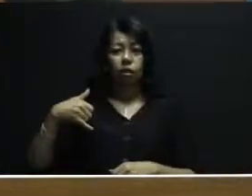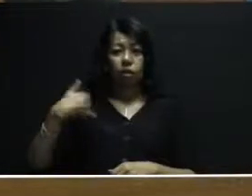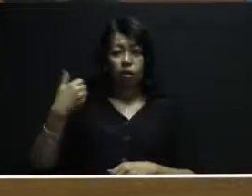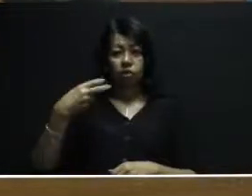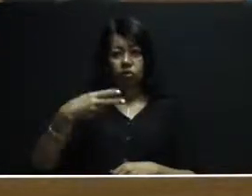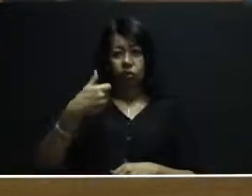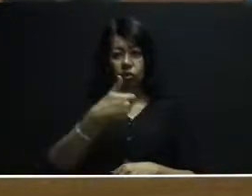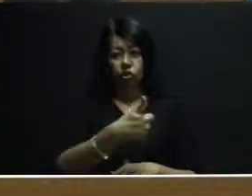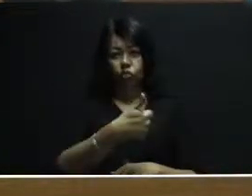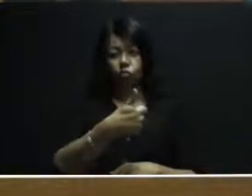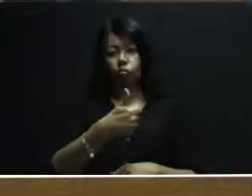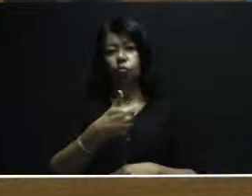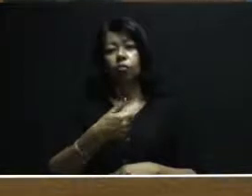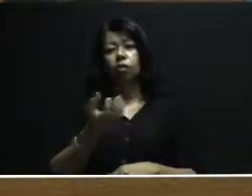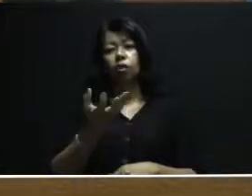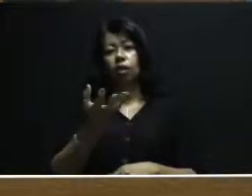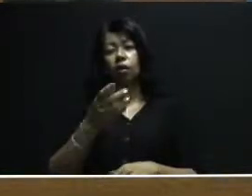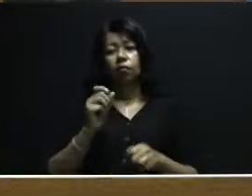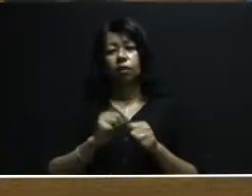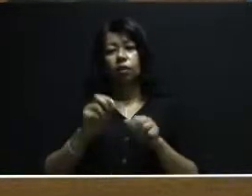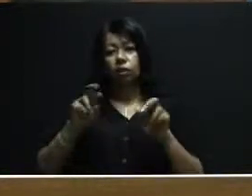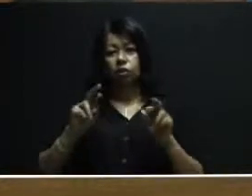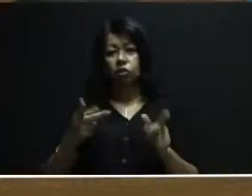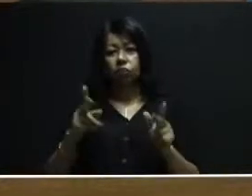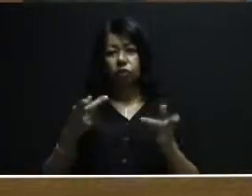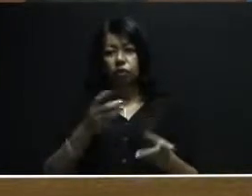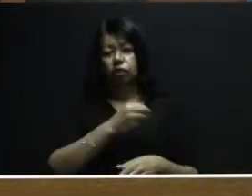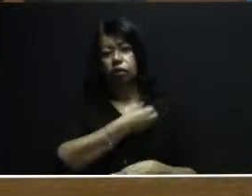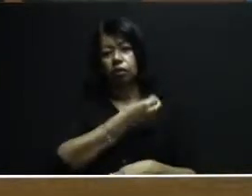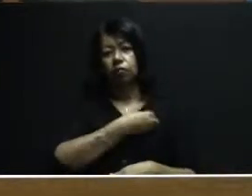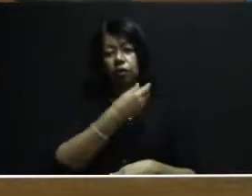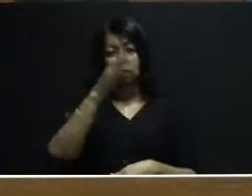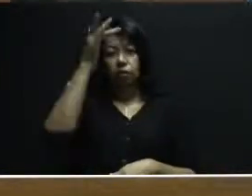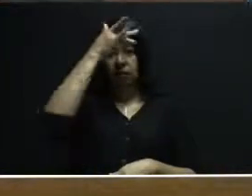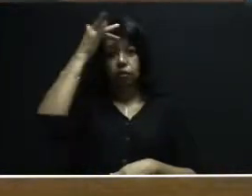regulamentação, procura fazer a diferença na vida das pessoas.